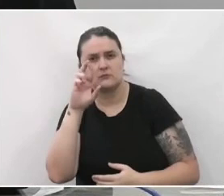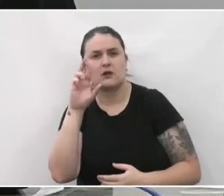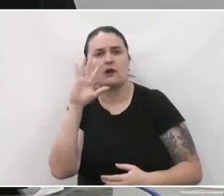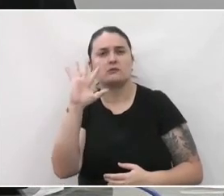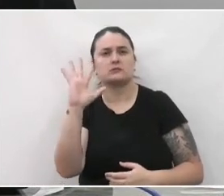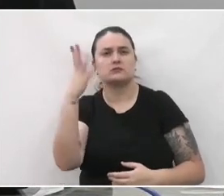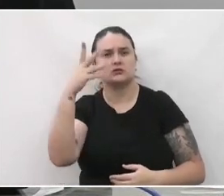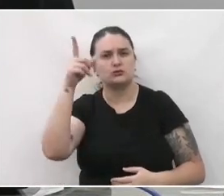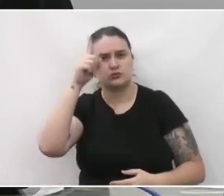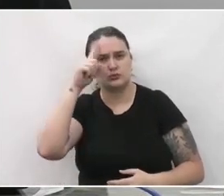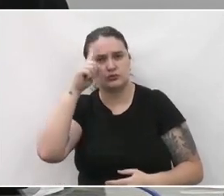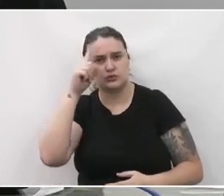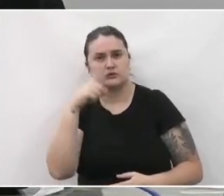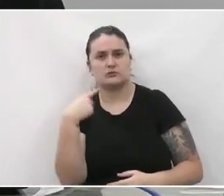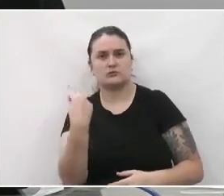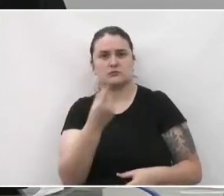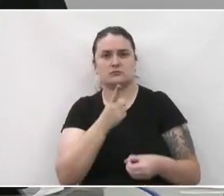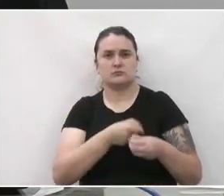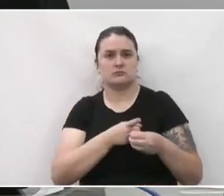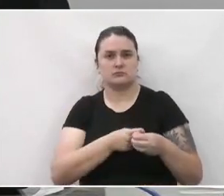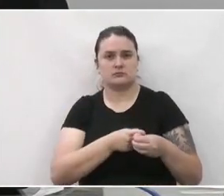acontecem todos os dias em nossa cidade.